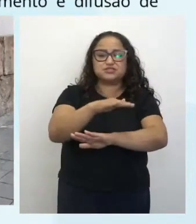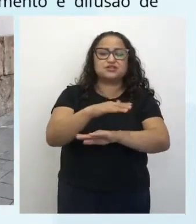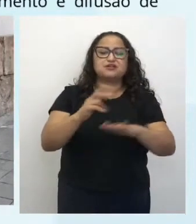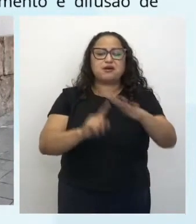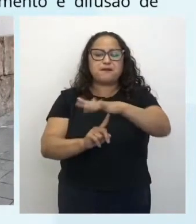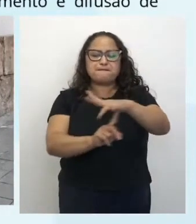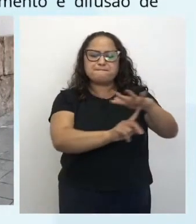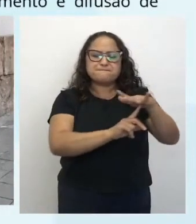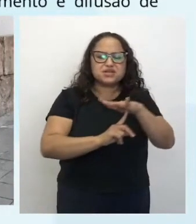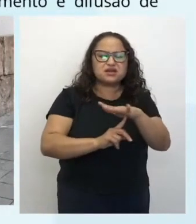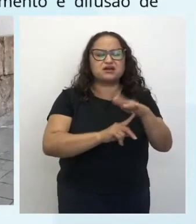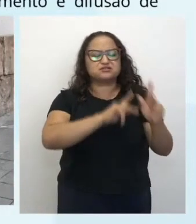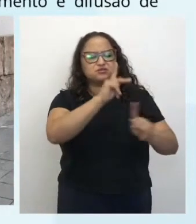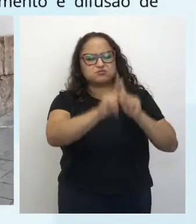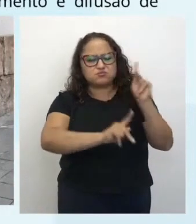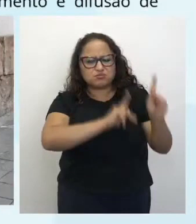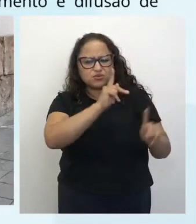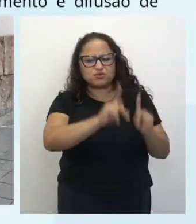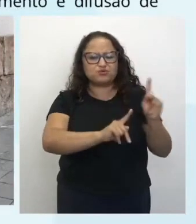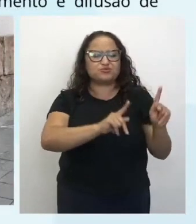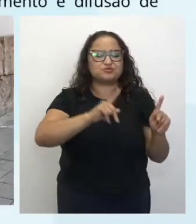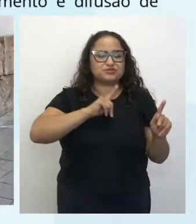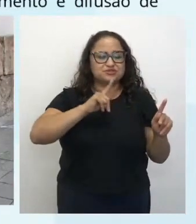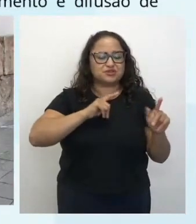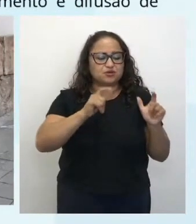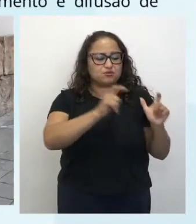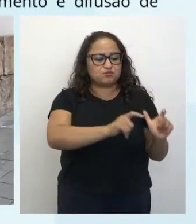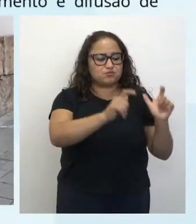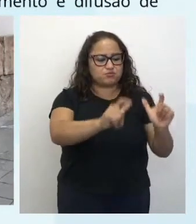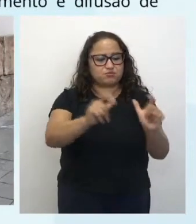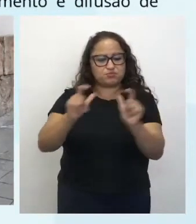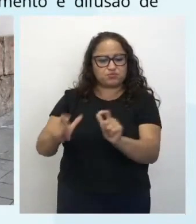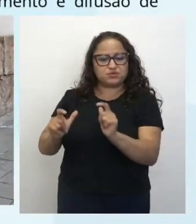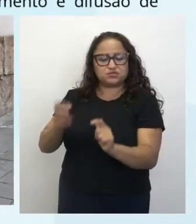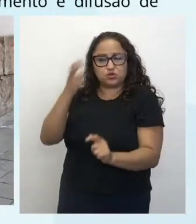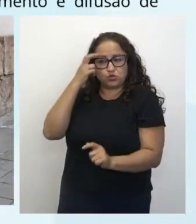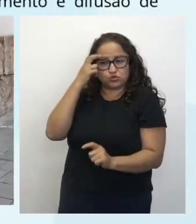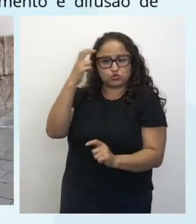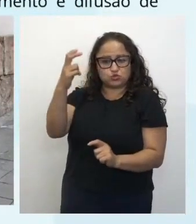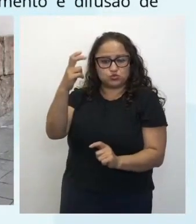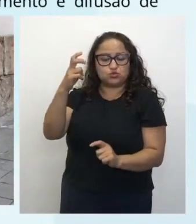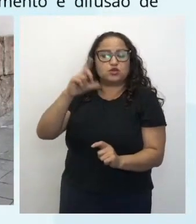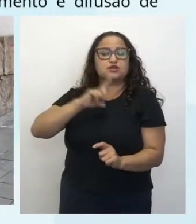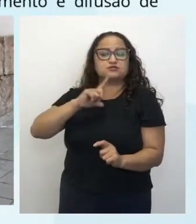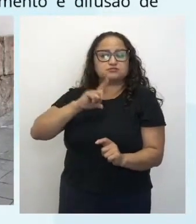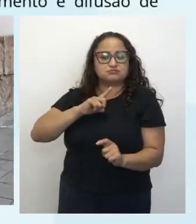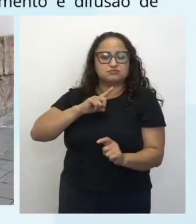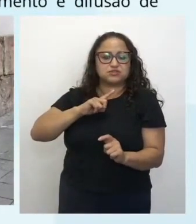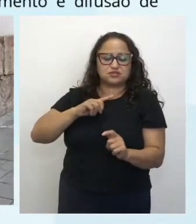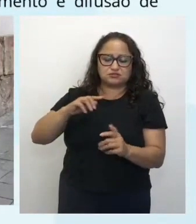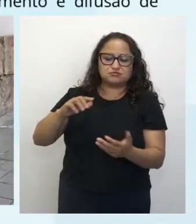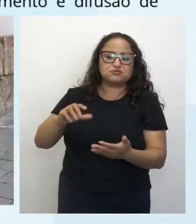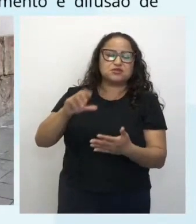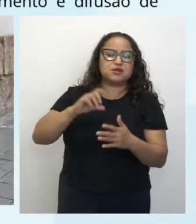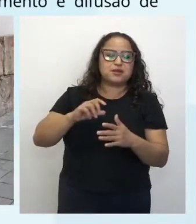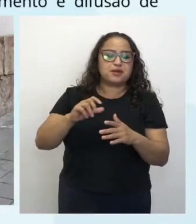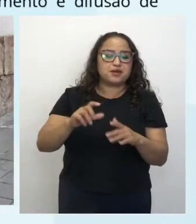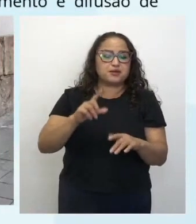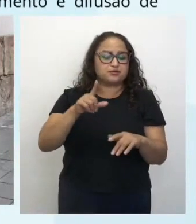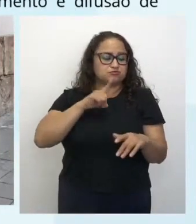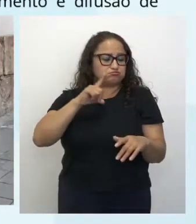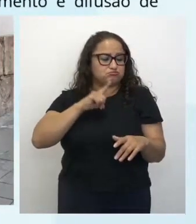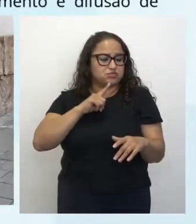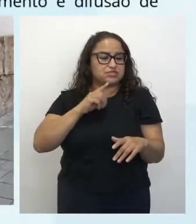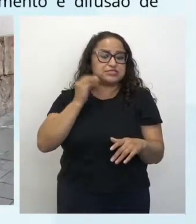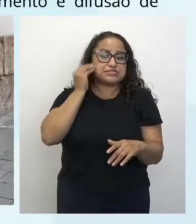os parques públicos, né, e outros espaços expositivos alternativos, eles acabam se transformando em palcos improvisados, onde